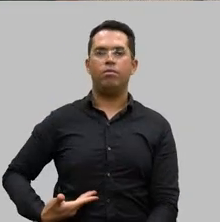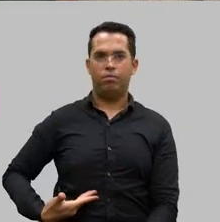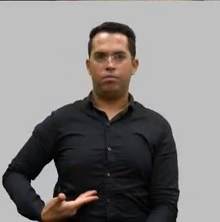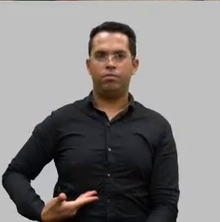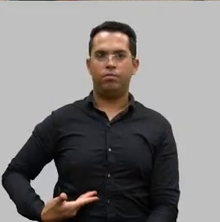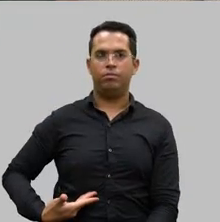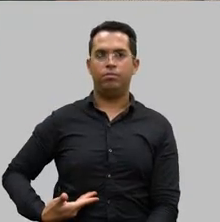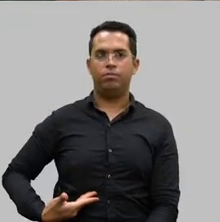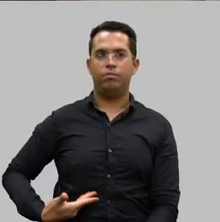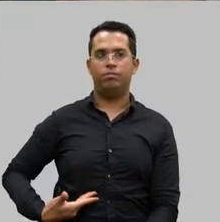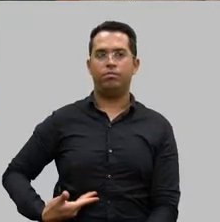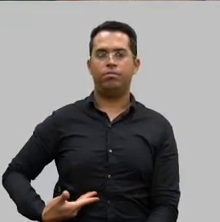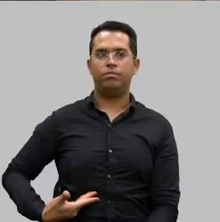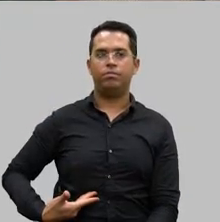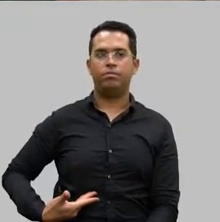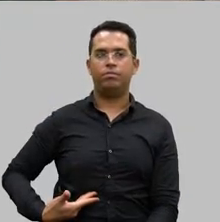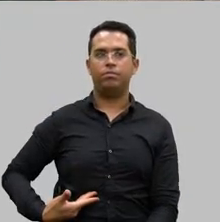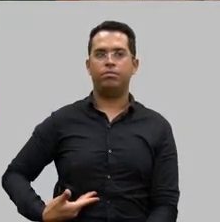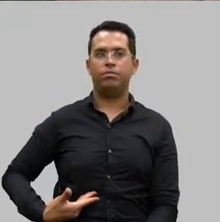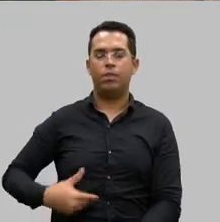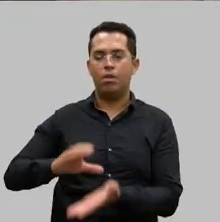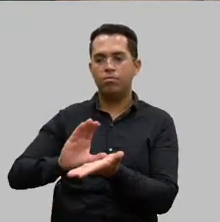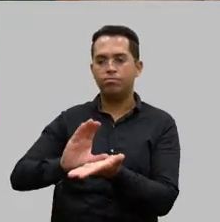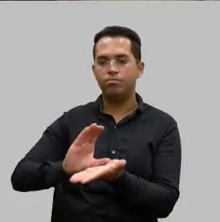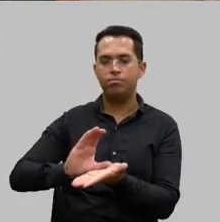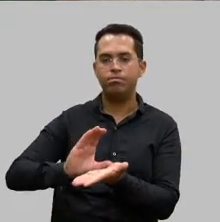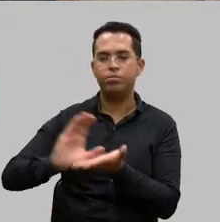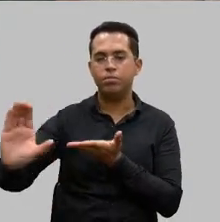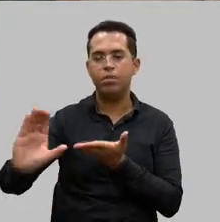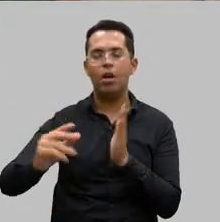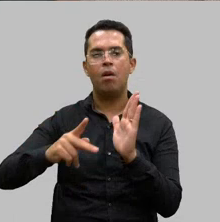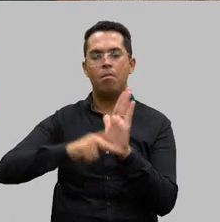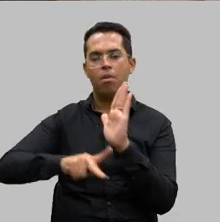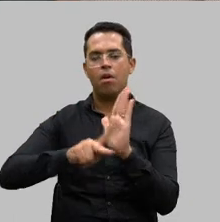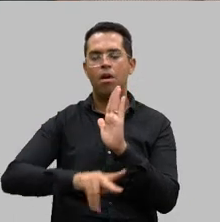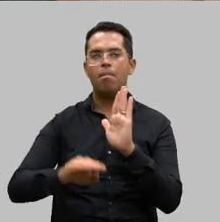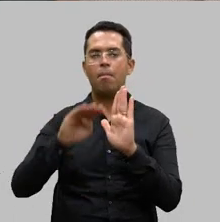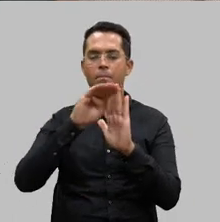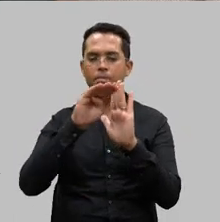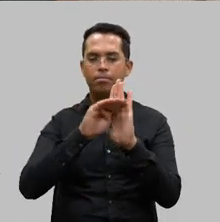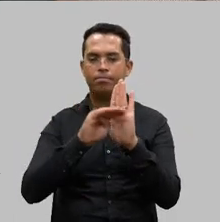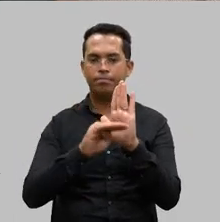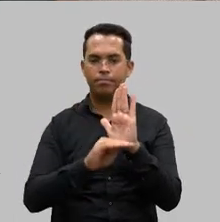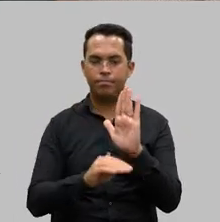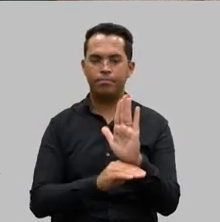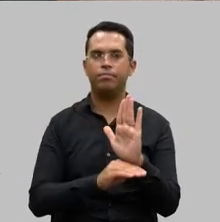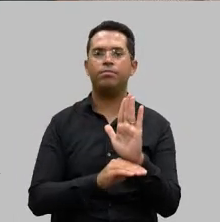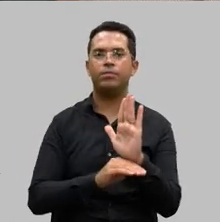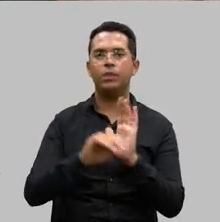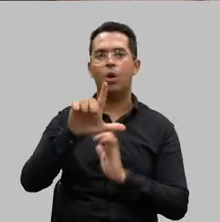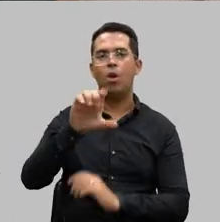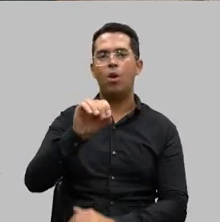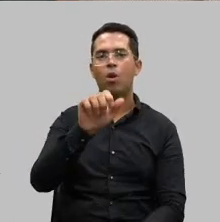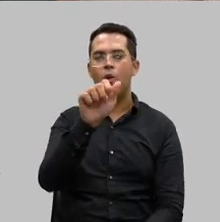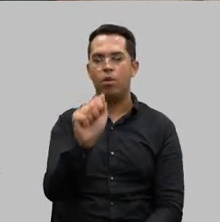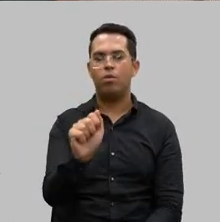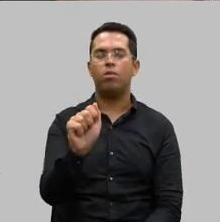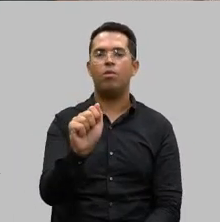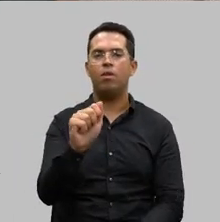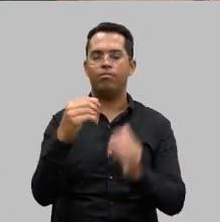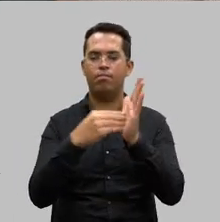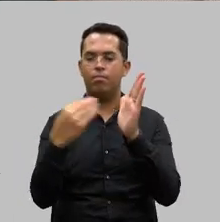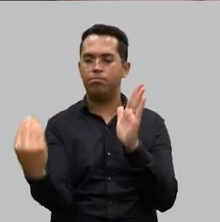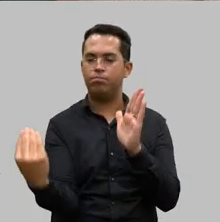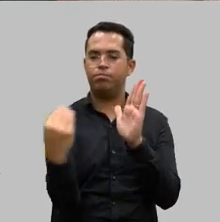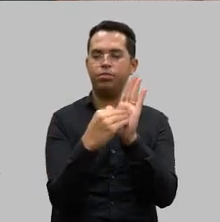que mude o Loa que é a lei de orçamento e para que ele des que no Loa coloque